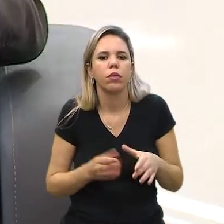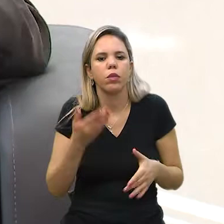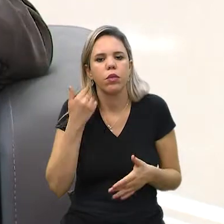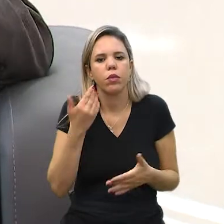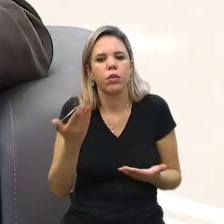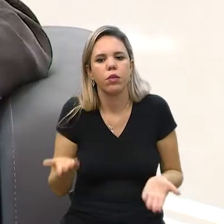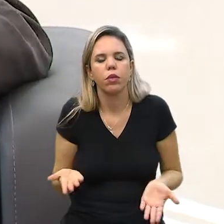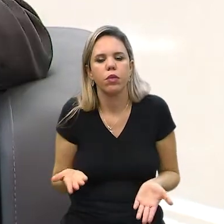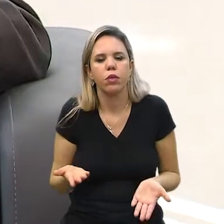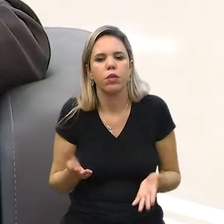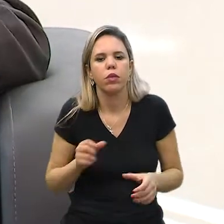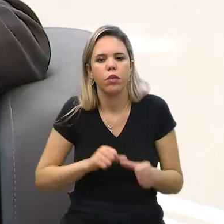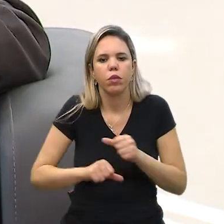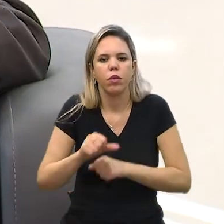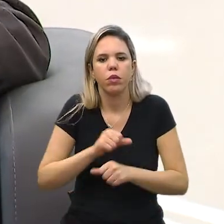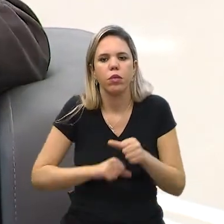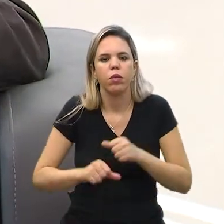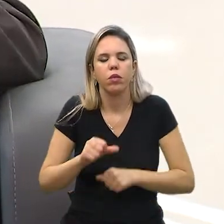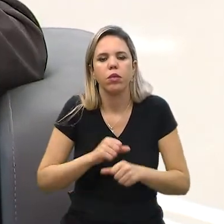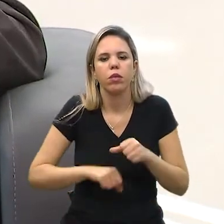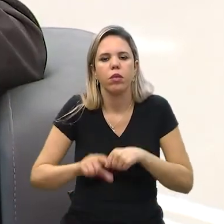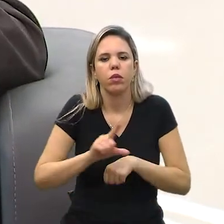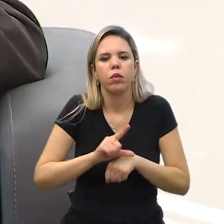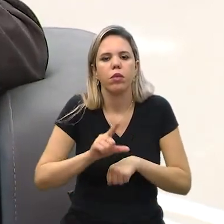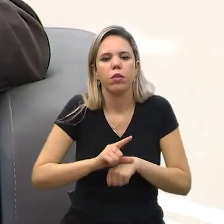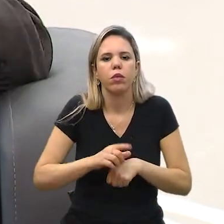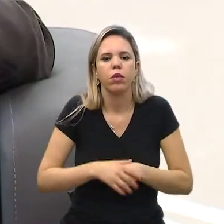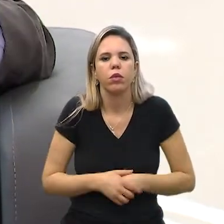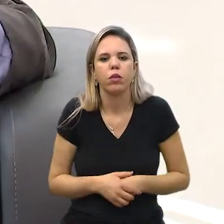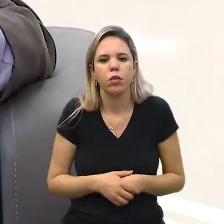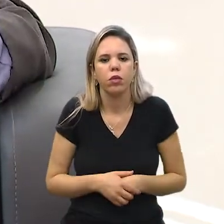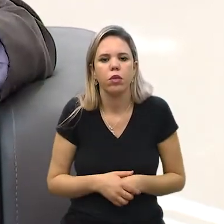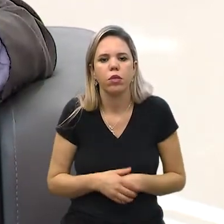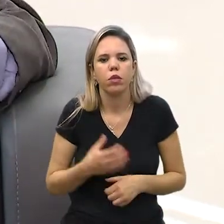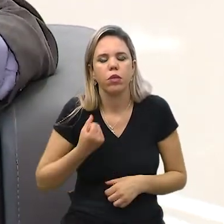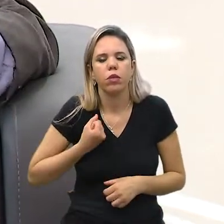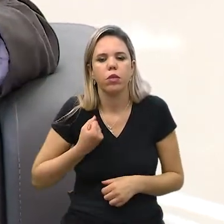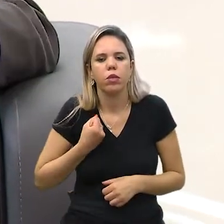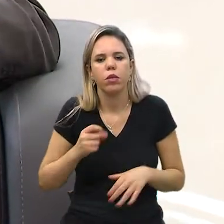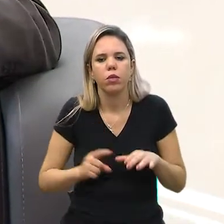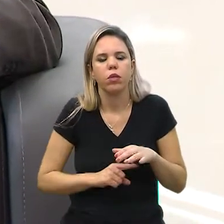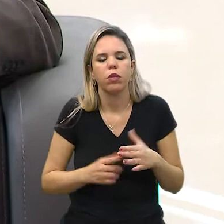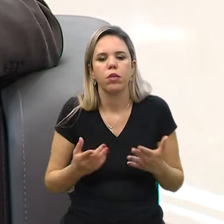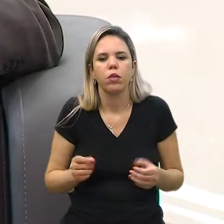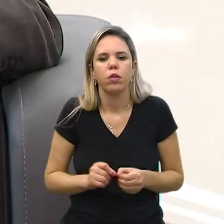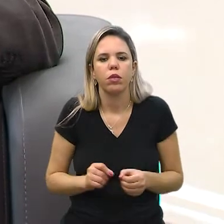Tá? Aliás, a troca na loja física, o código do consumidor,